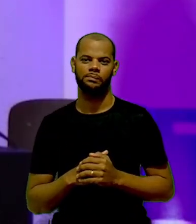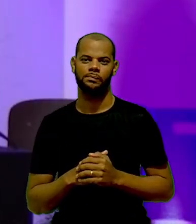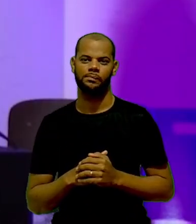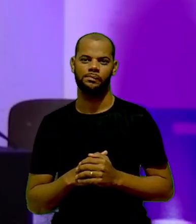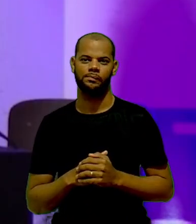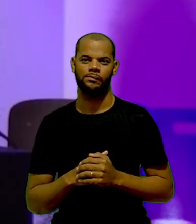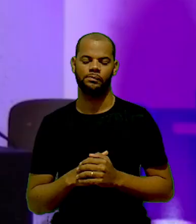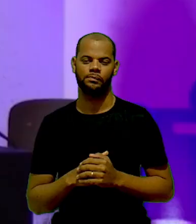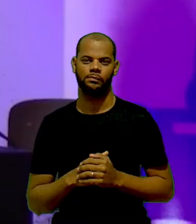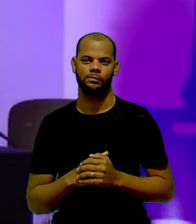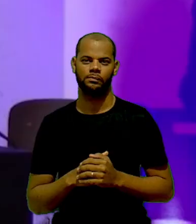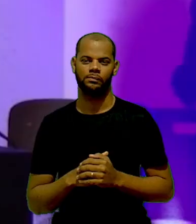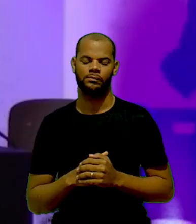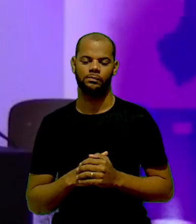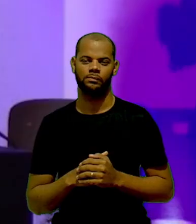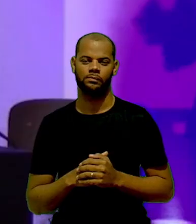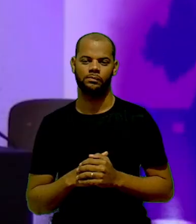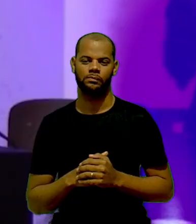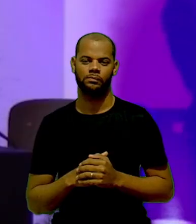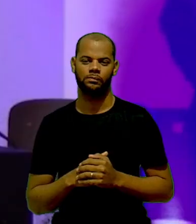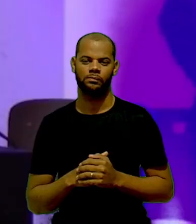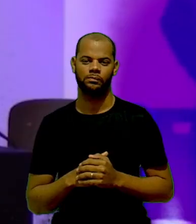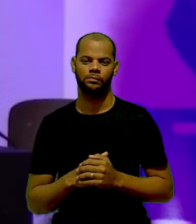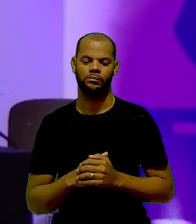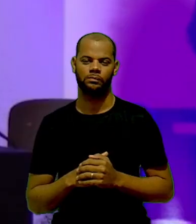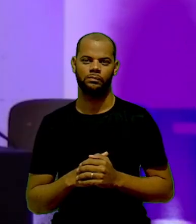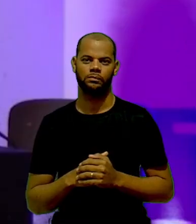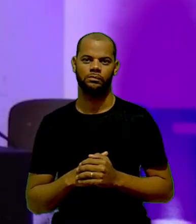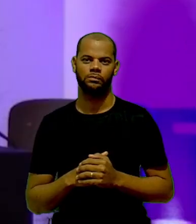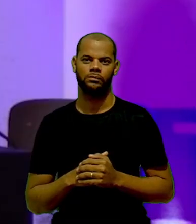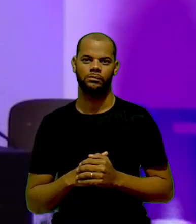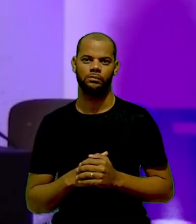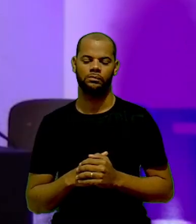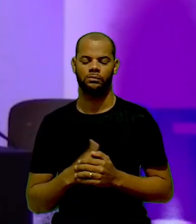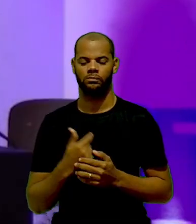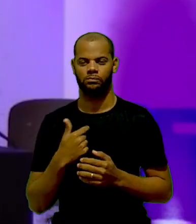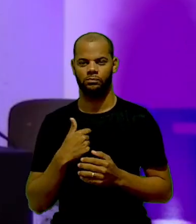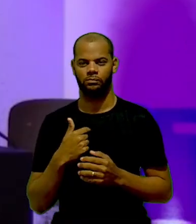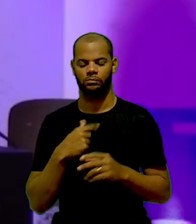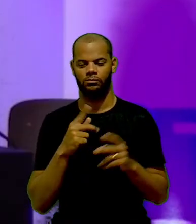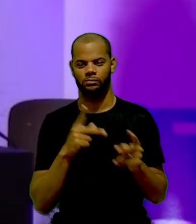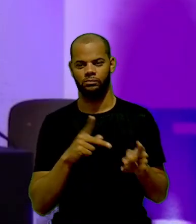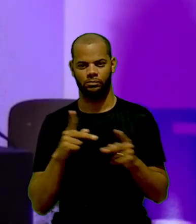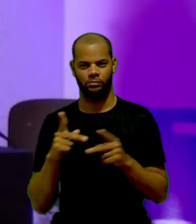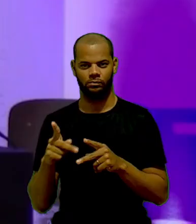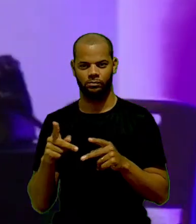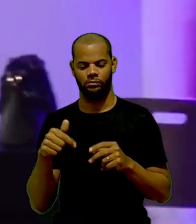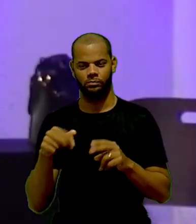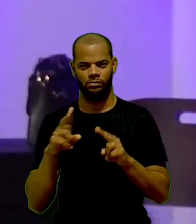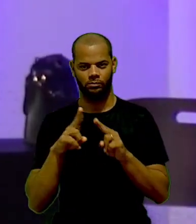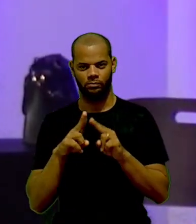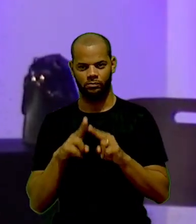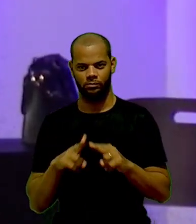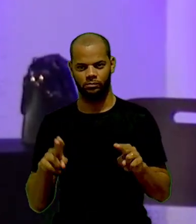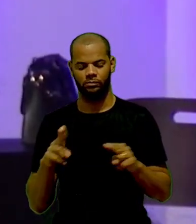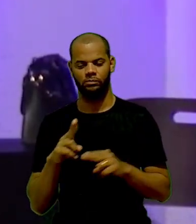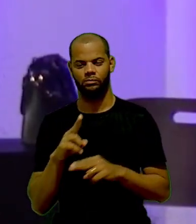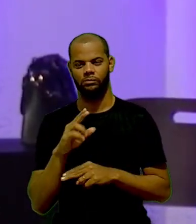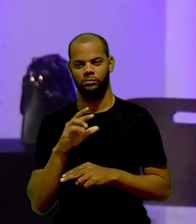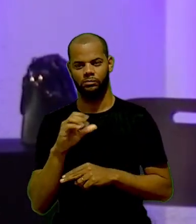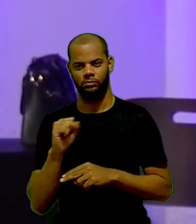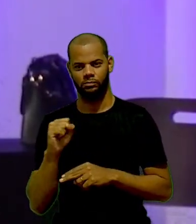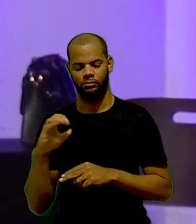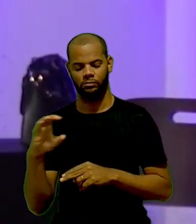Não precisa repetir, né? Já fui apresentada. Eu sou professora titular aqui da universidade e